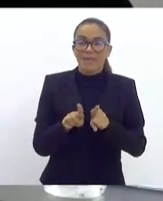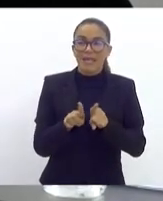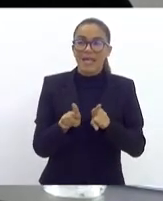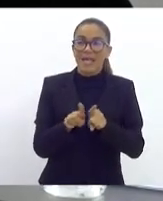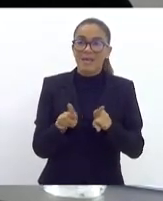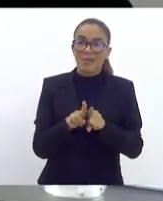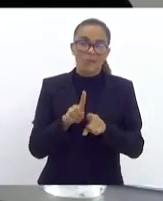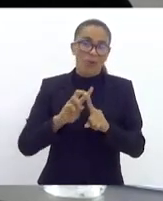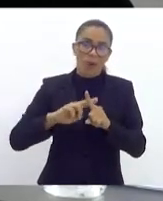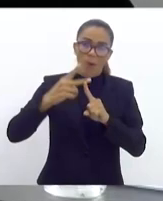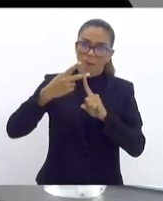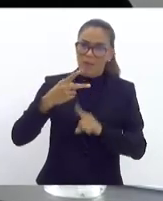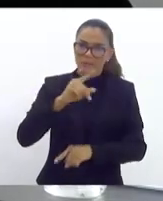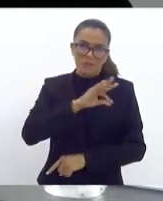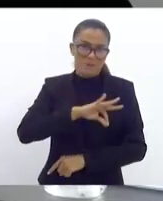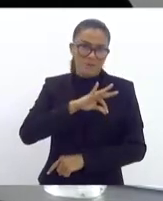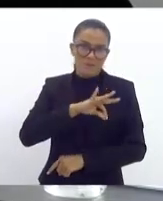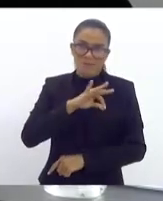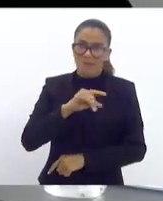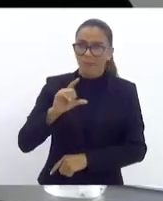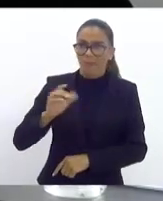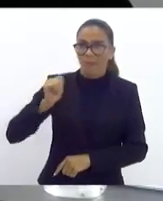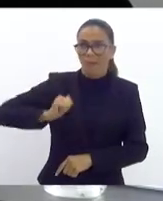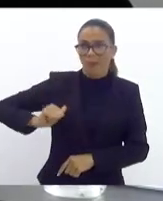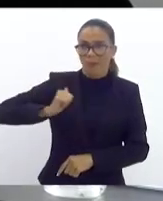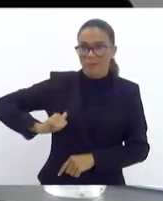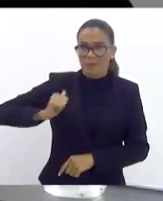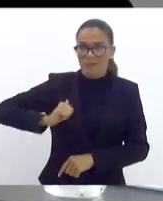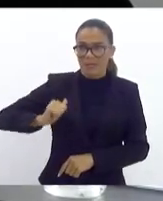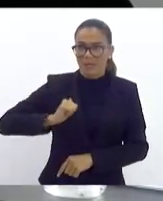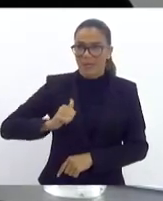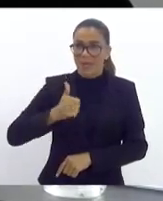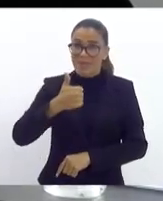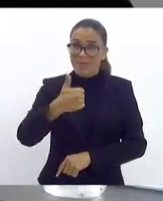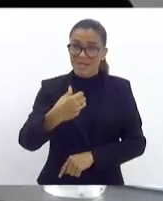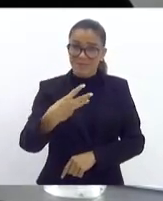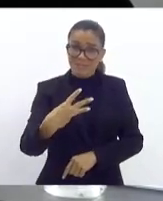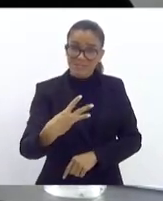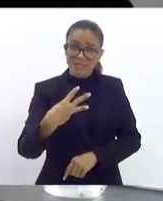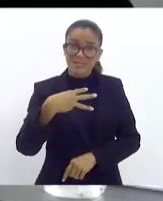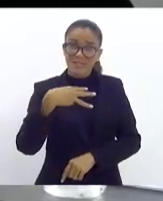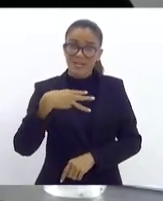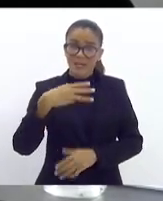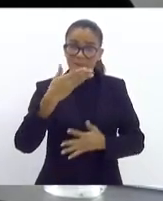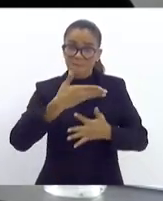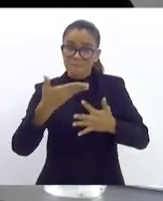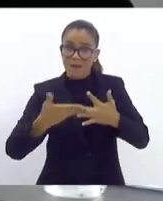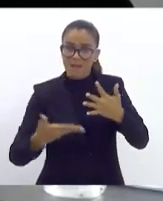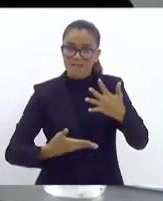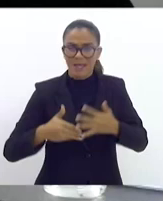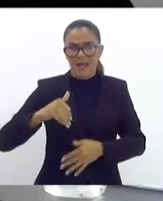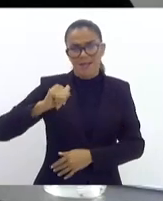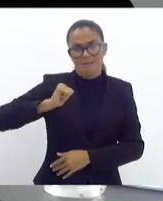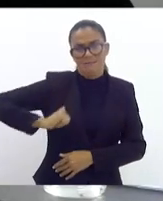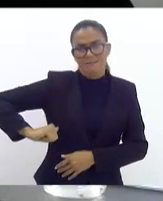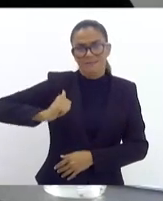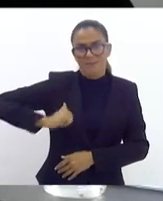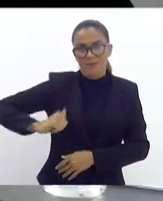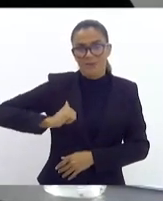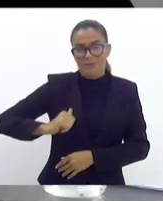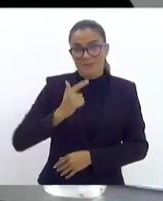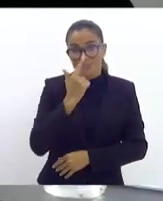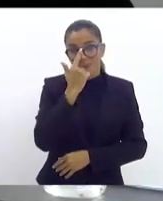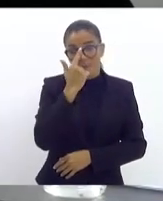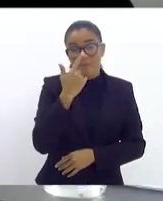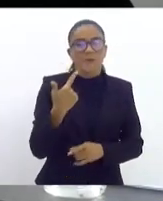reajuste ou aumento de bolsa tá se criando uma décima terceira parcela do benefício já é resistente que é isso enfim